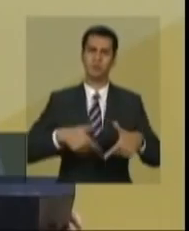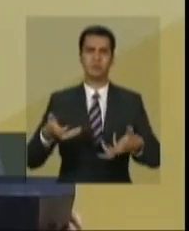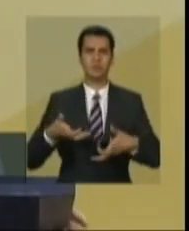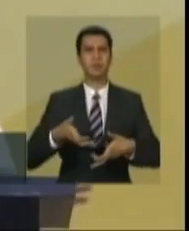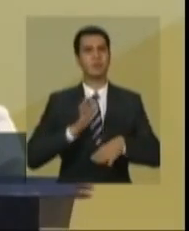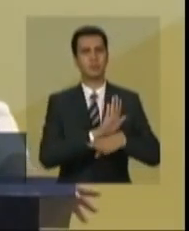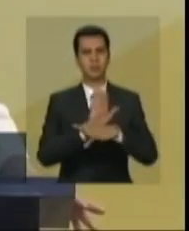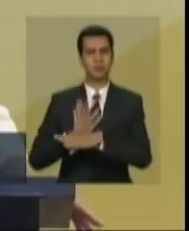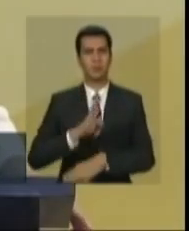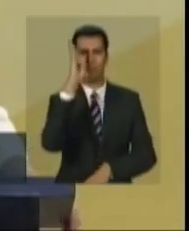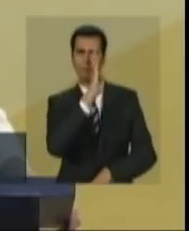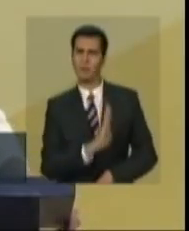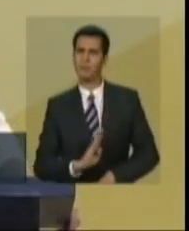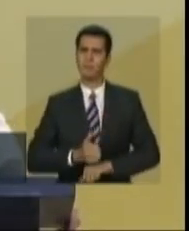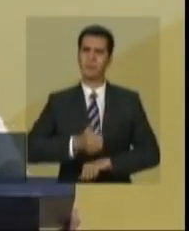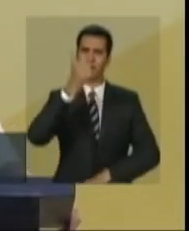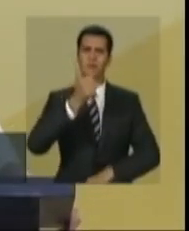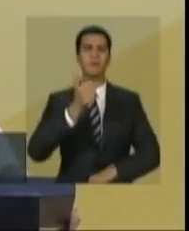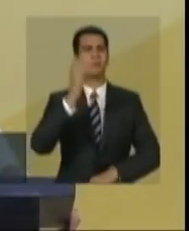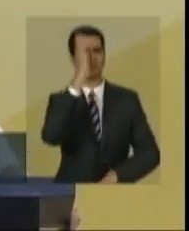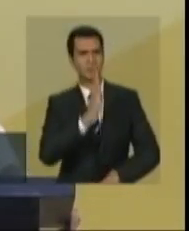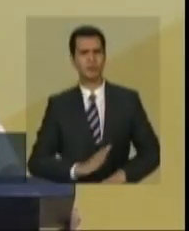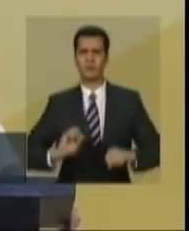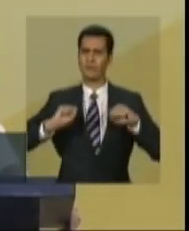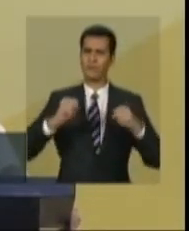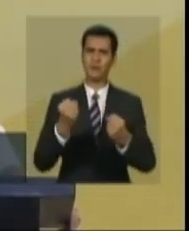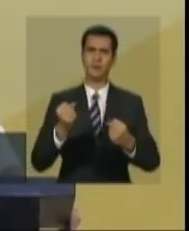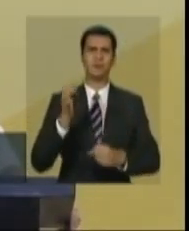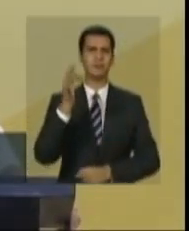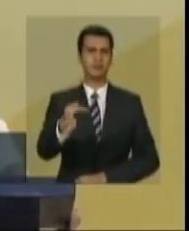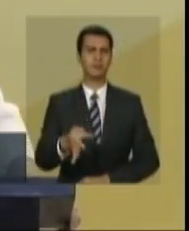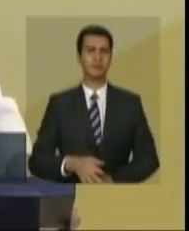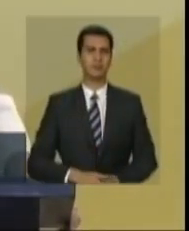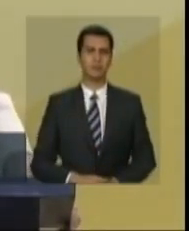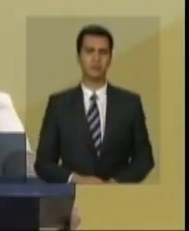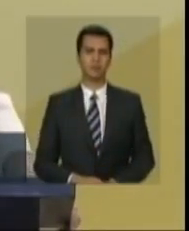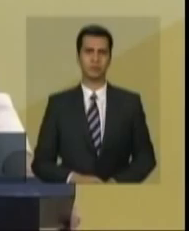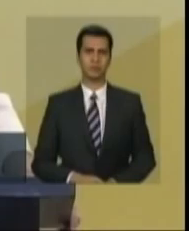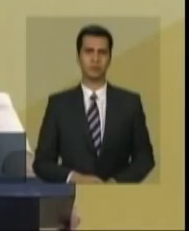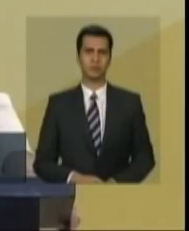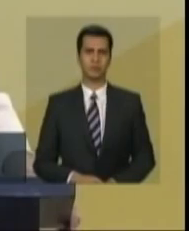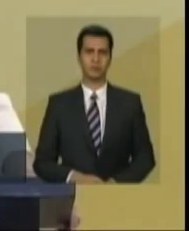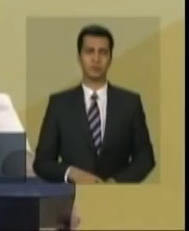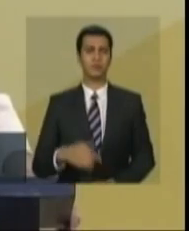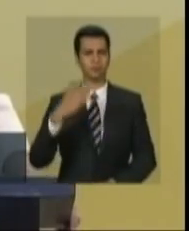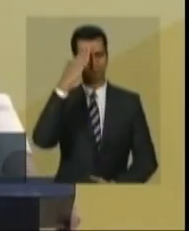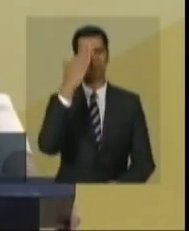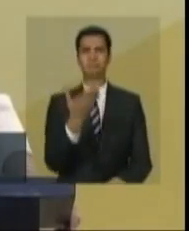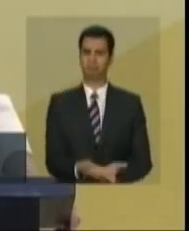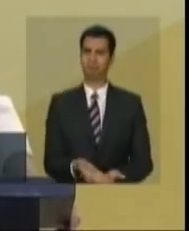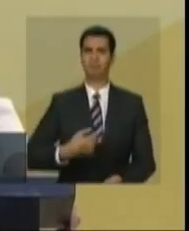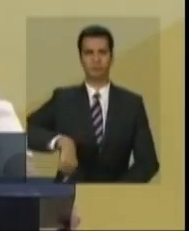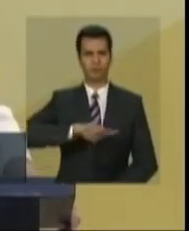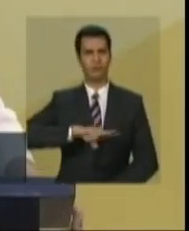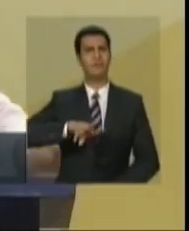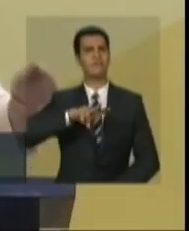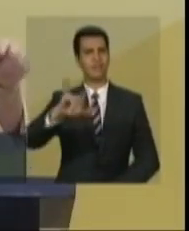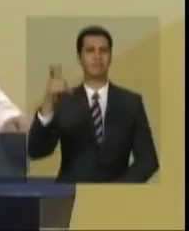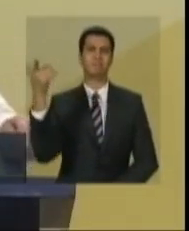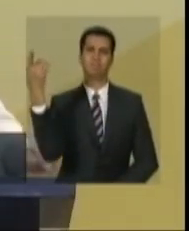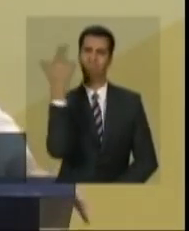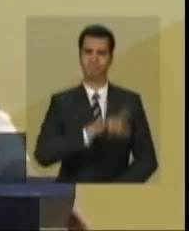melhor, cada vez mais forte. Eu tenho certeza que nós seremos bem-sucedidos,